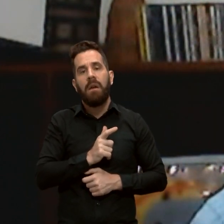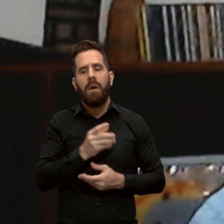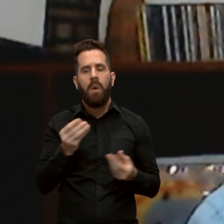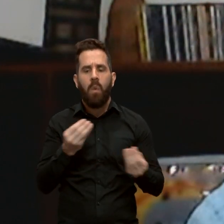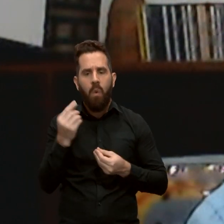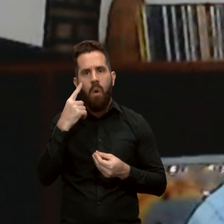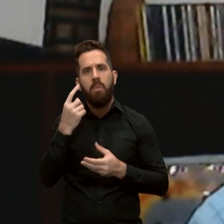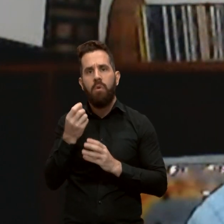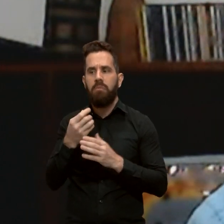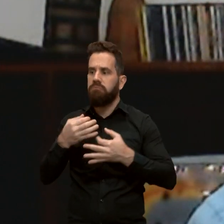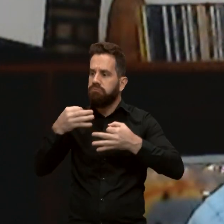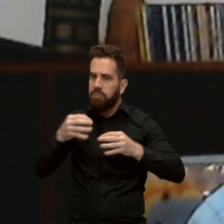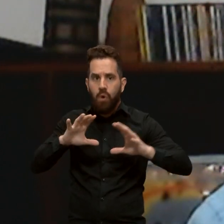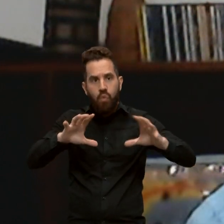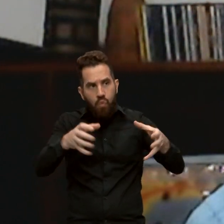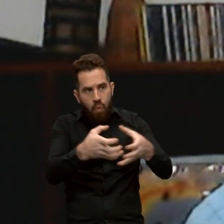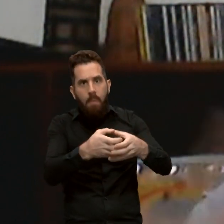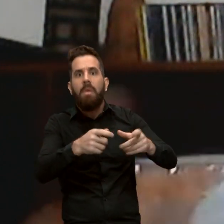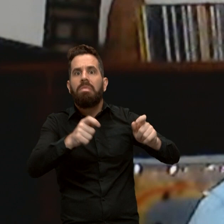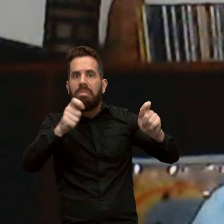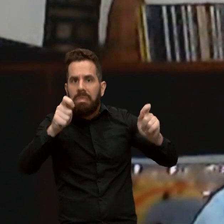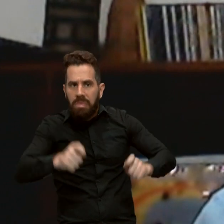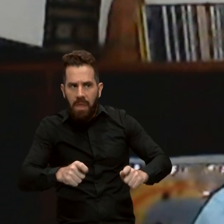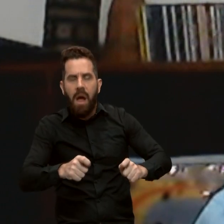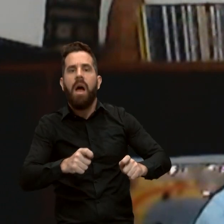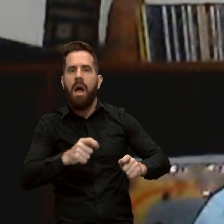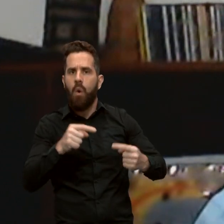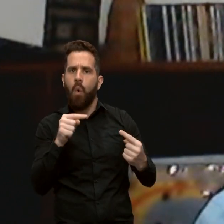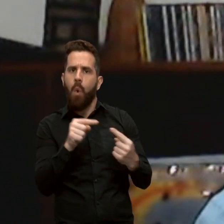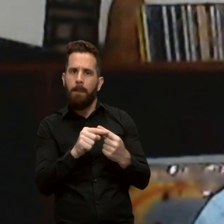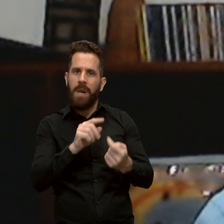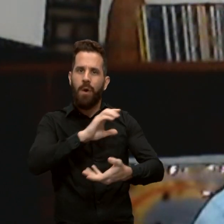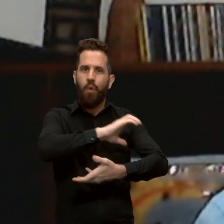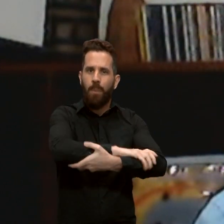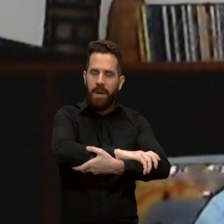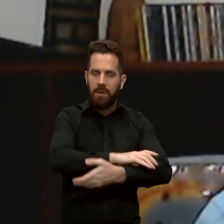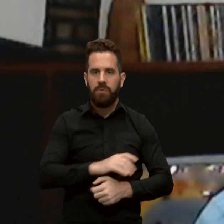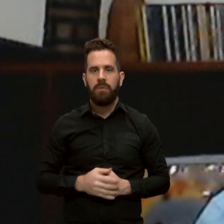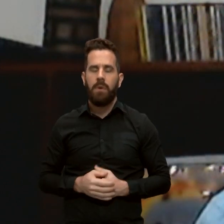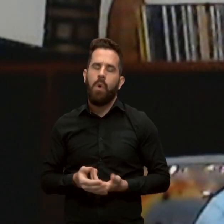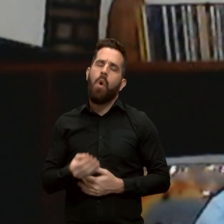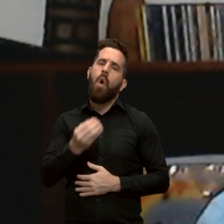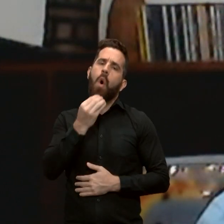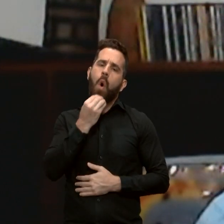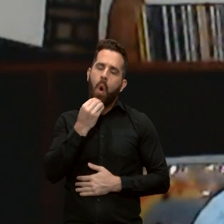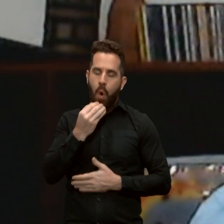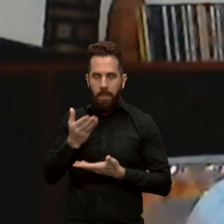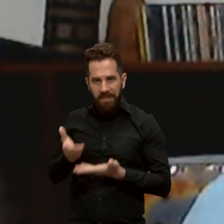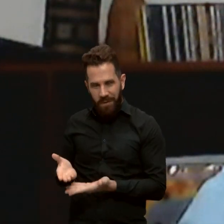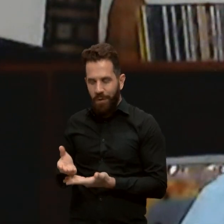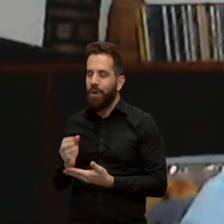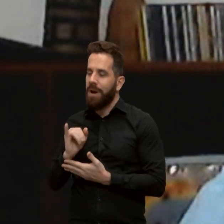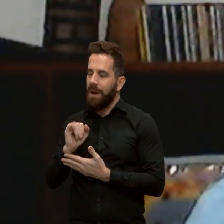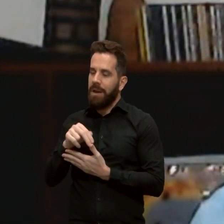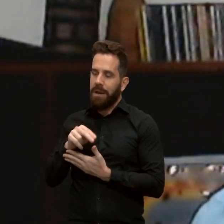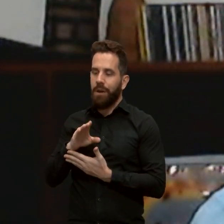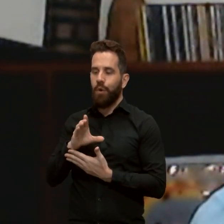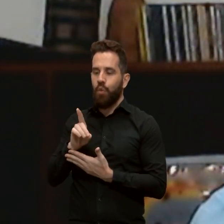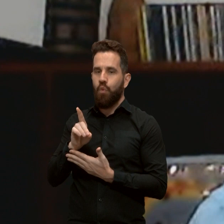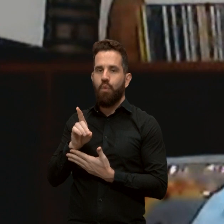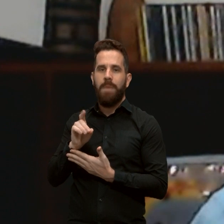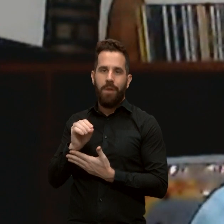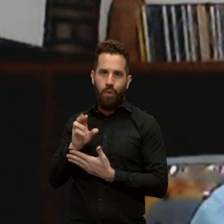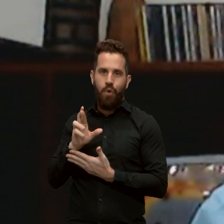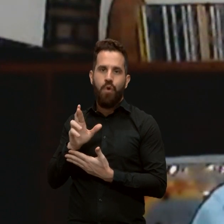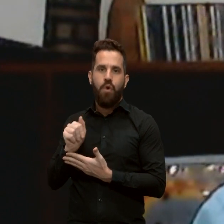cooperativa, né? Então, aí, com isso a gente trabalha. É claro que a incubadora necessita, né, dos recursos para atender essas